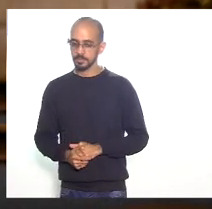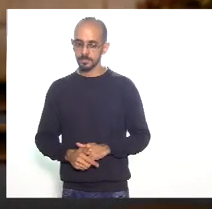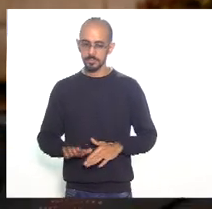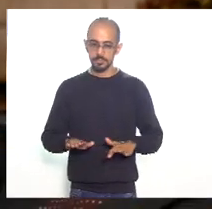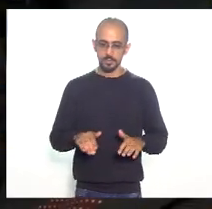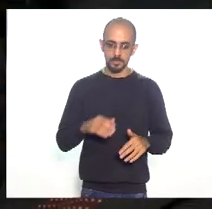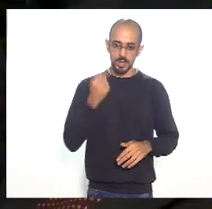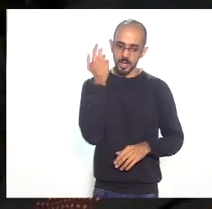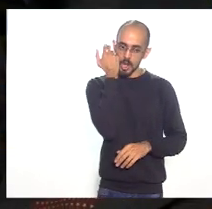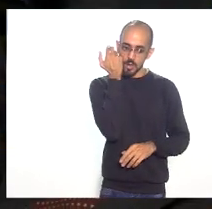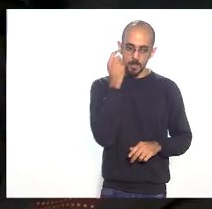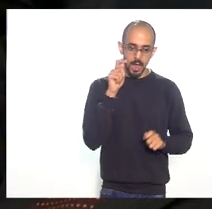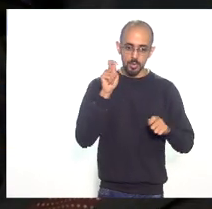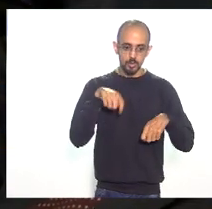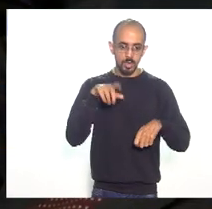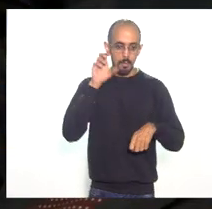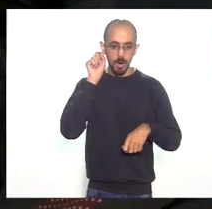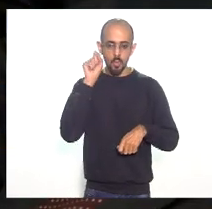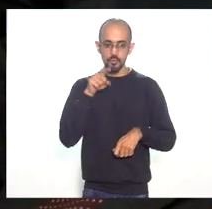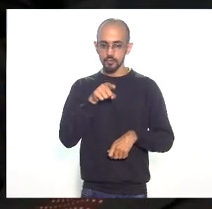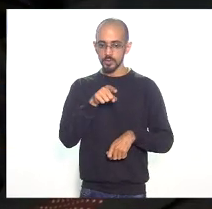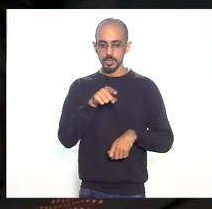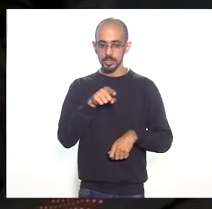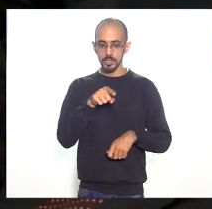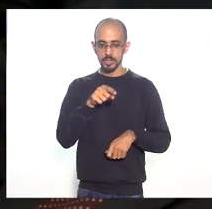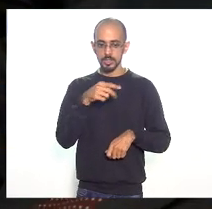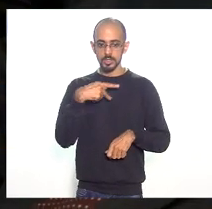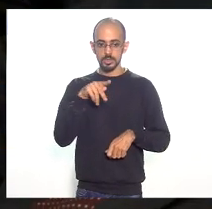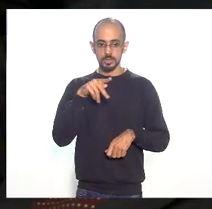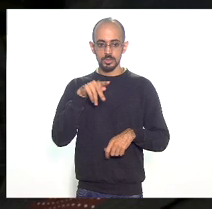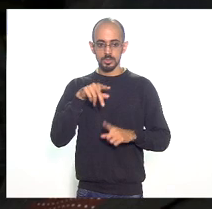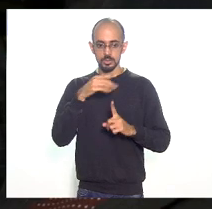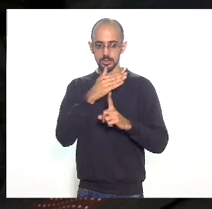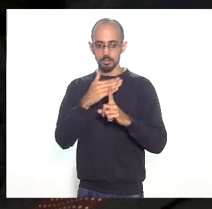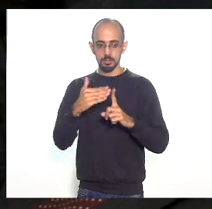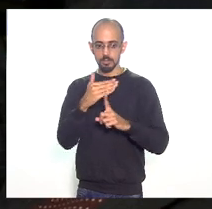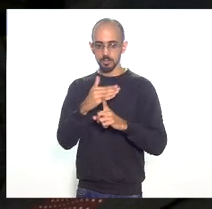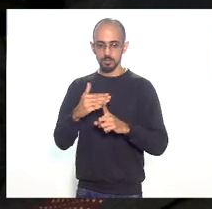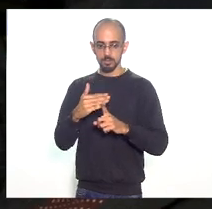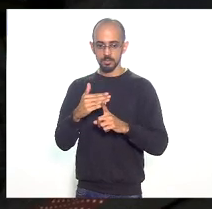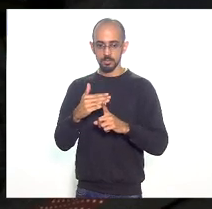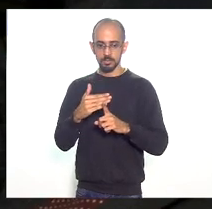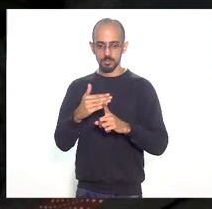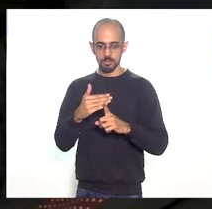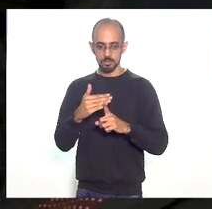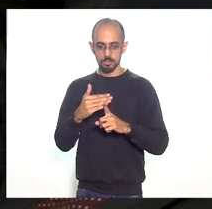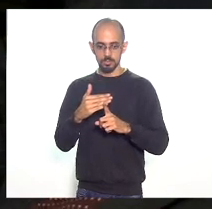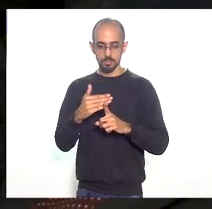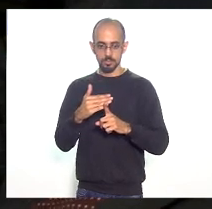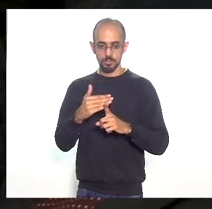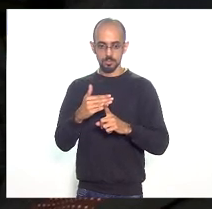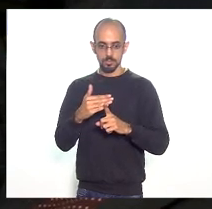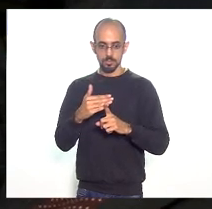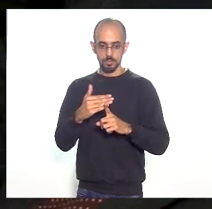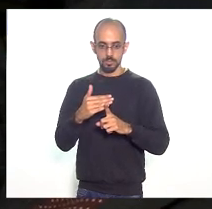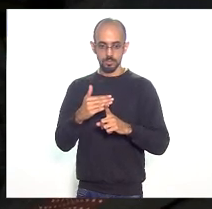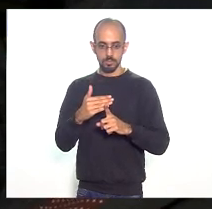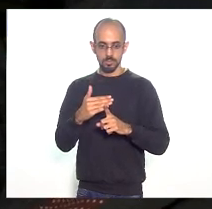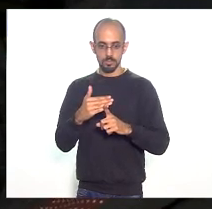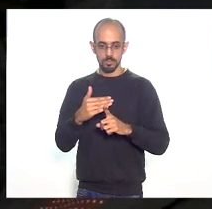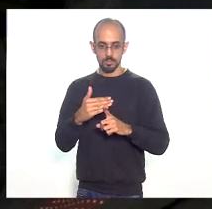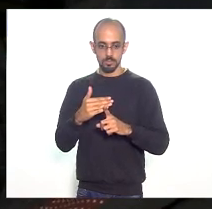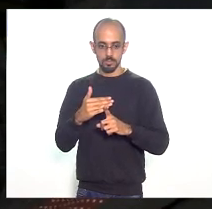Eleomar, está sem som. Seu som está fechado. Favorável ao relator, o